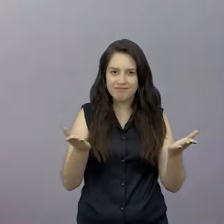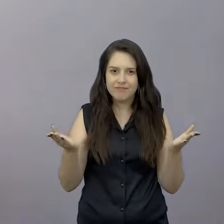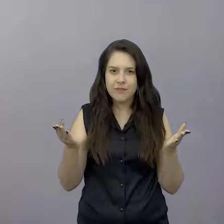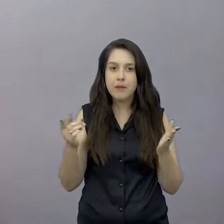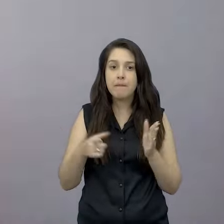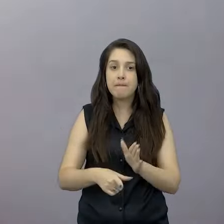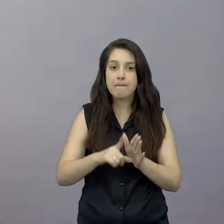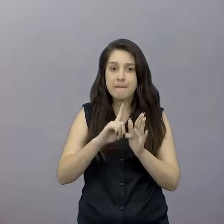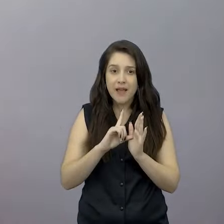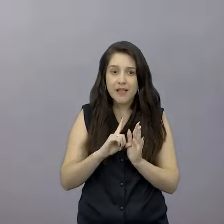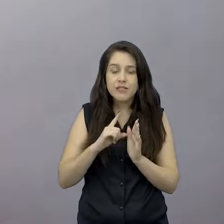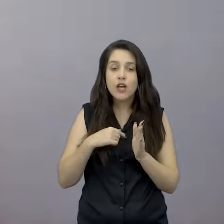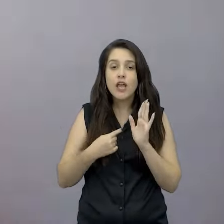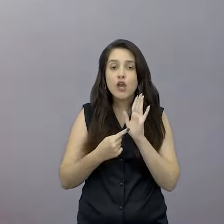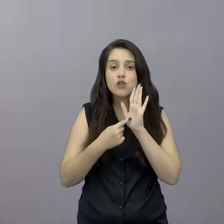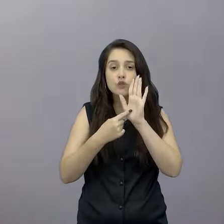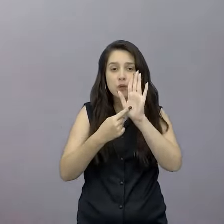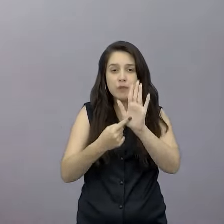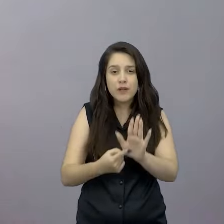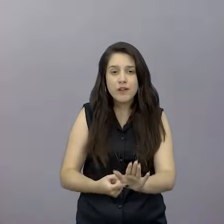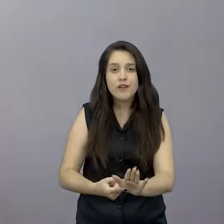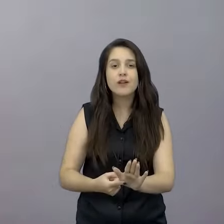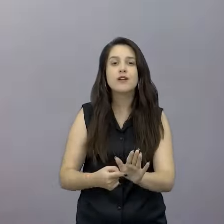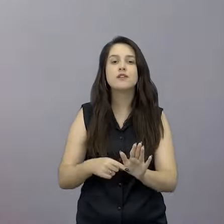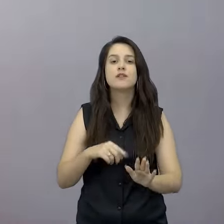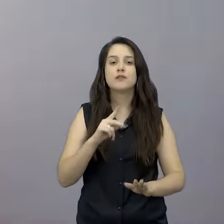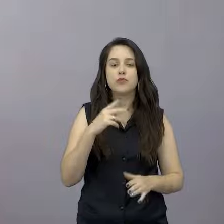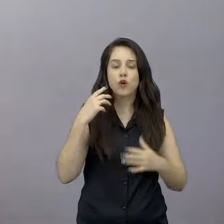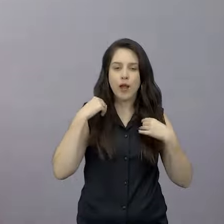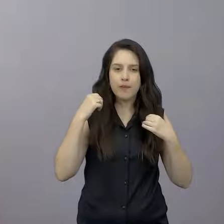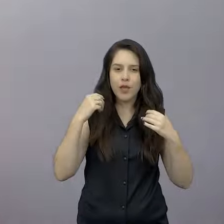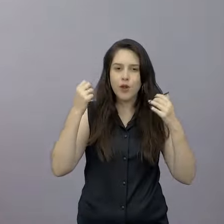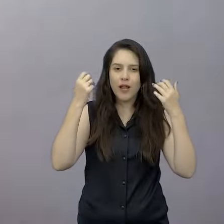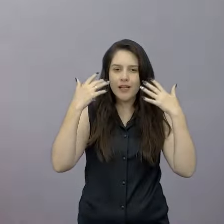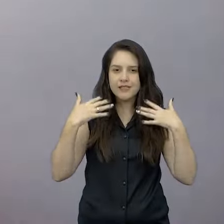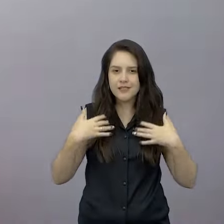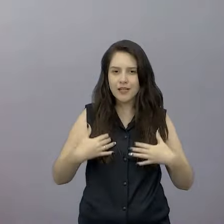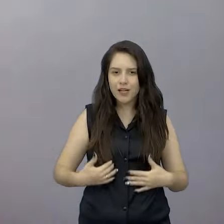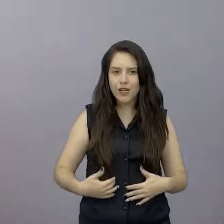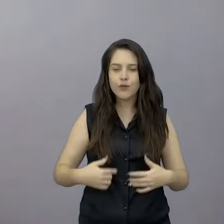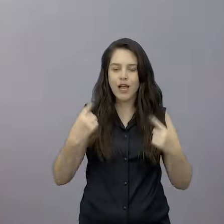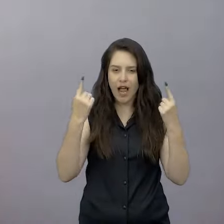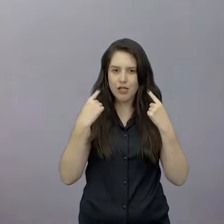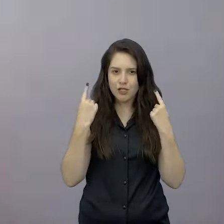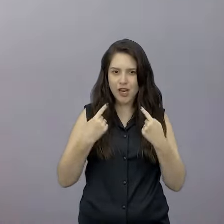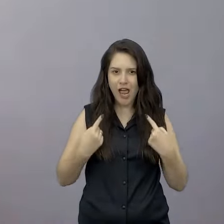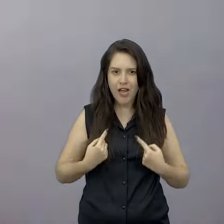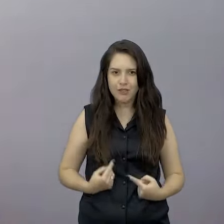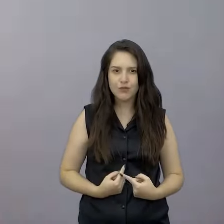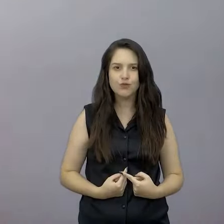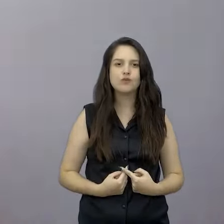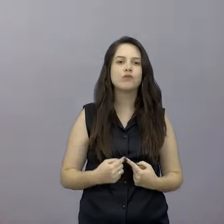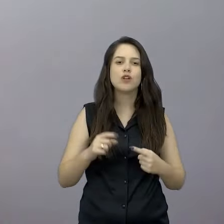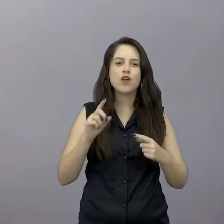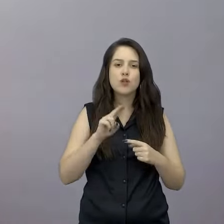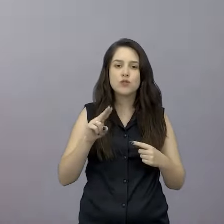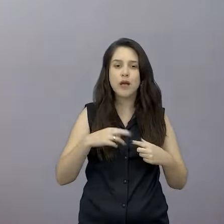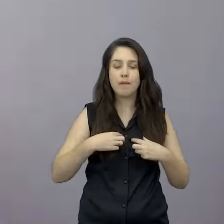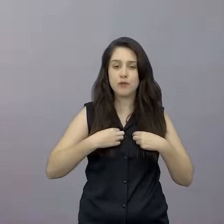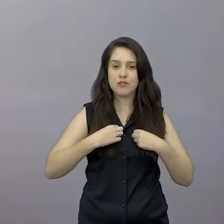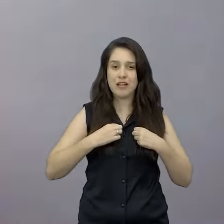eu quero me apresentar, sou morena, tenho os olhos castanhos, tenho cabelos longos, negros e cacheados. Estou usando uma blusa